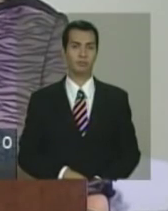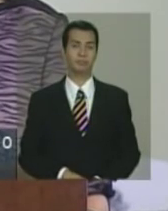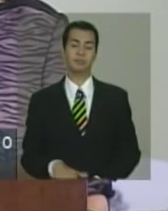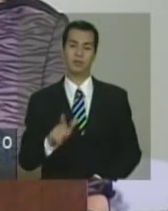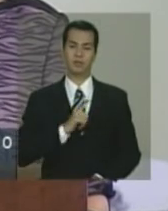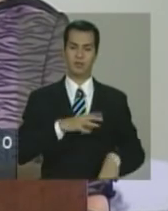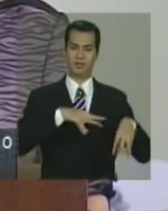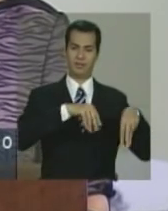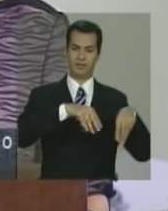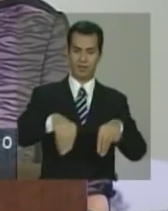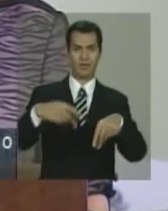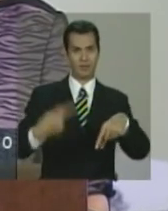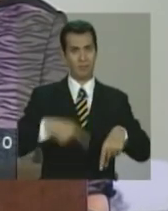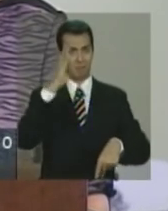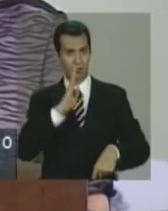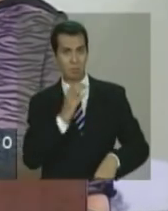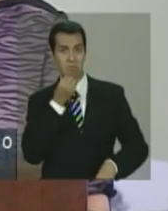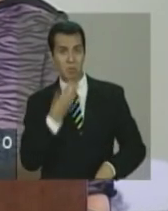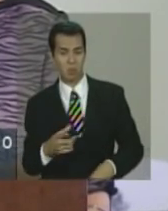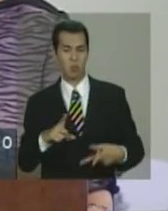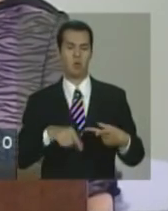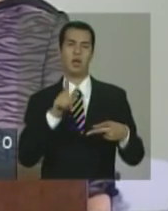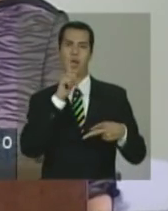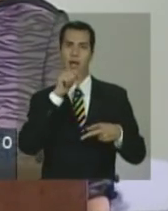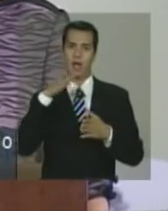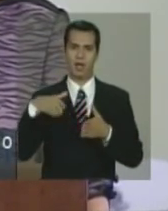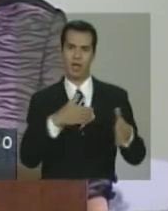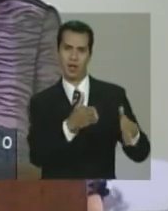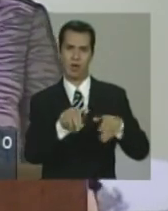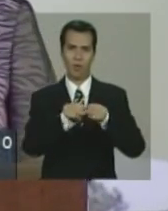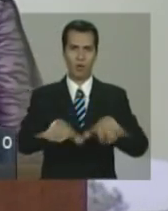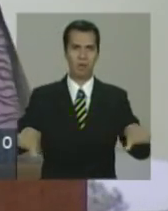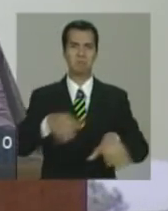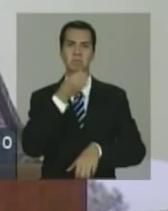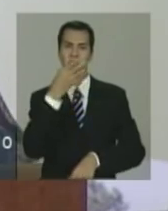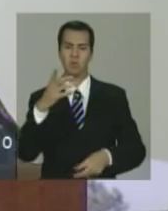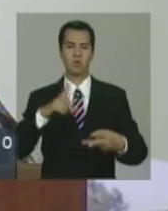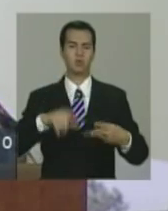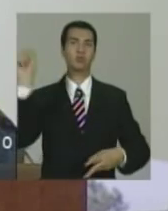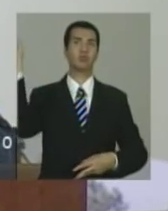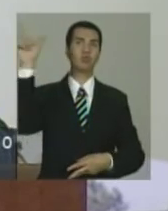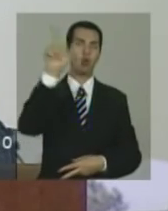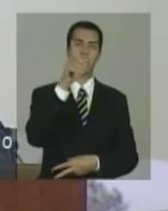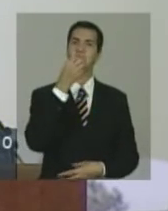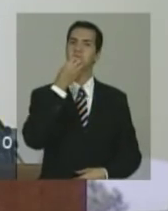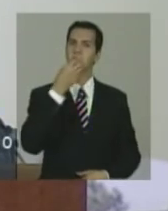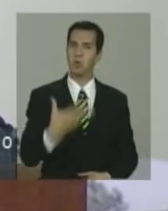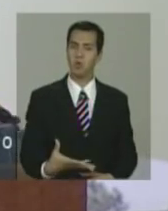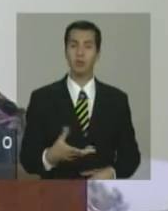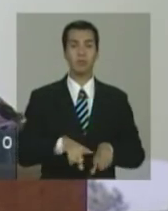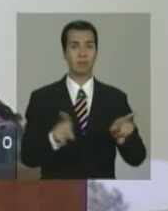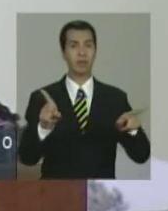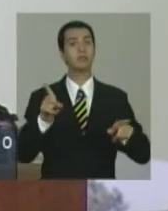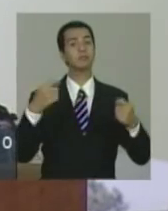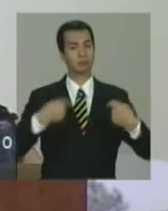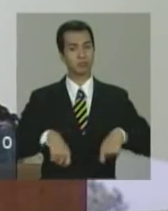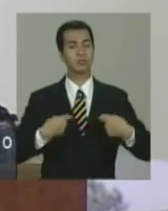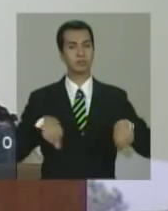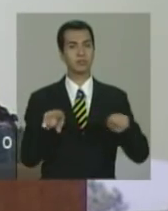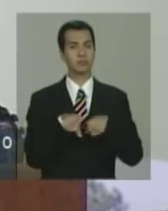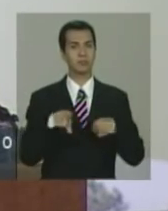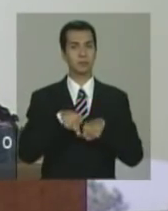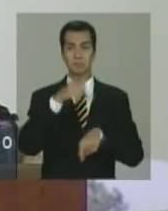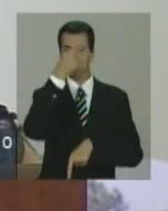a água que temos, mas, sobretudo, a capacidade do homem de transformar tudo isso numa forma sustentável